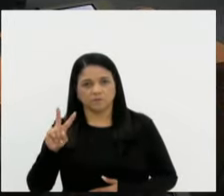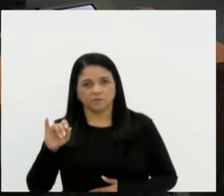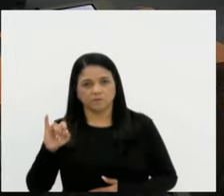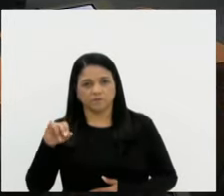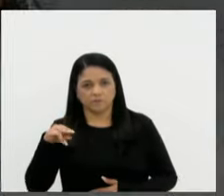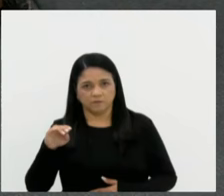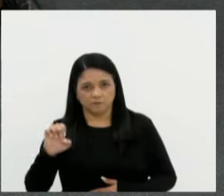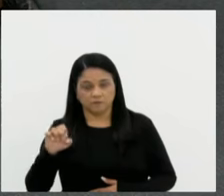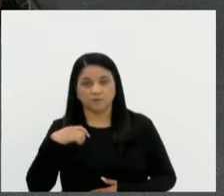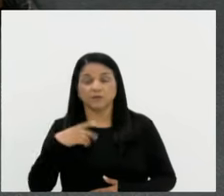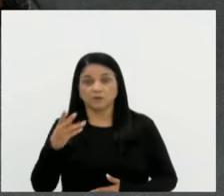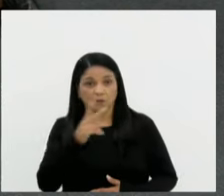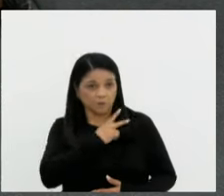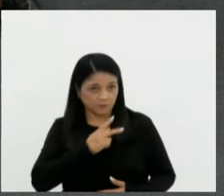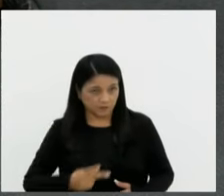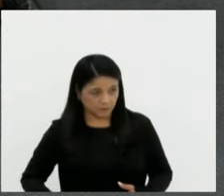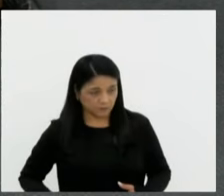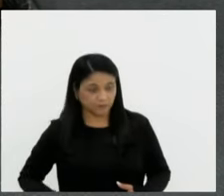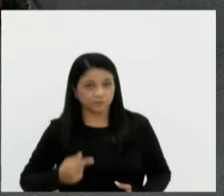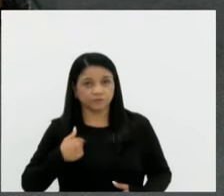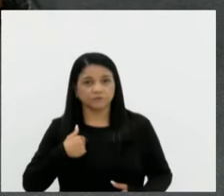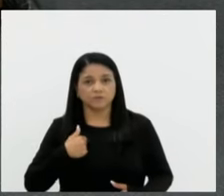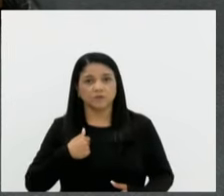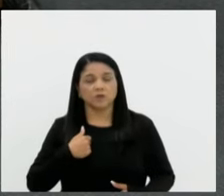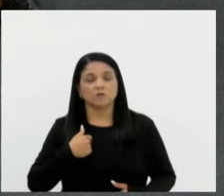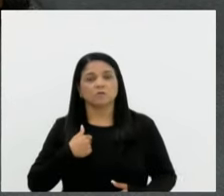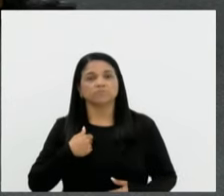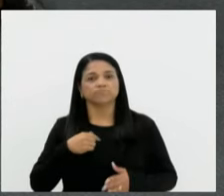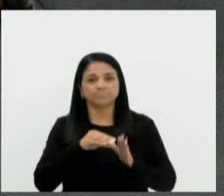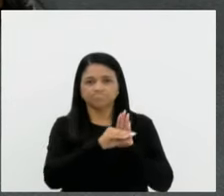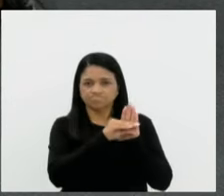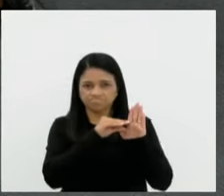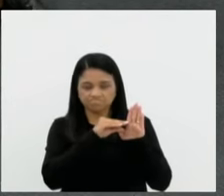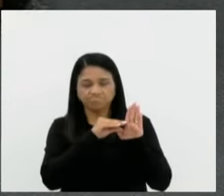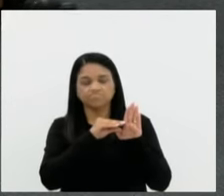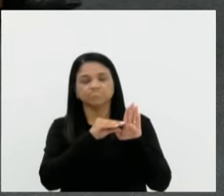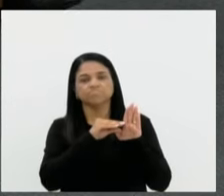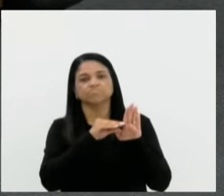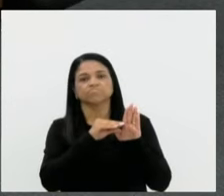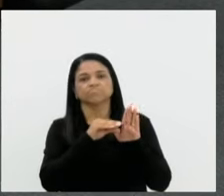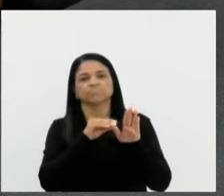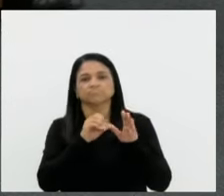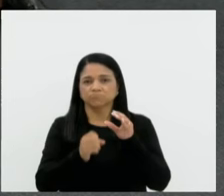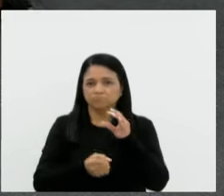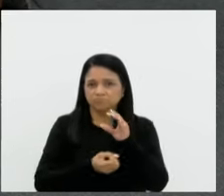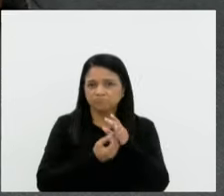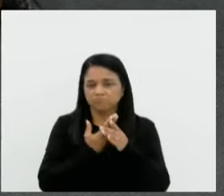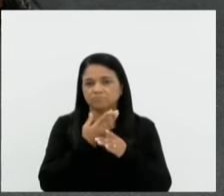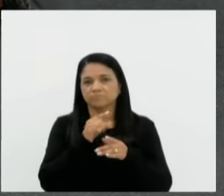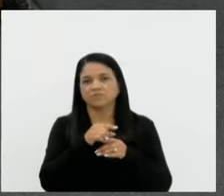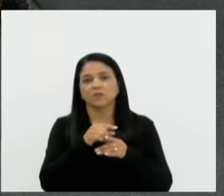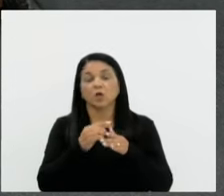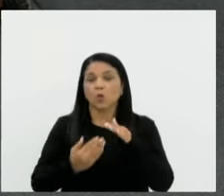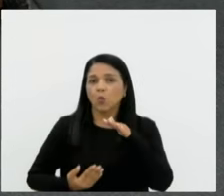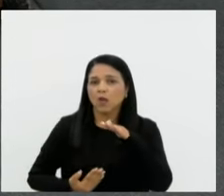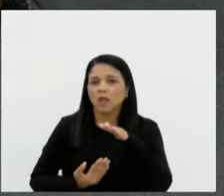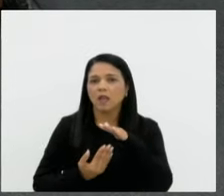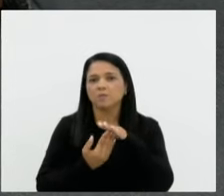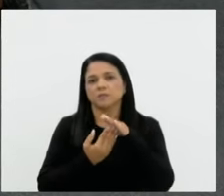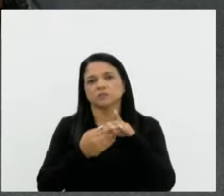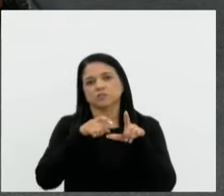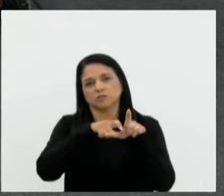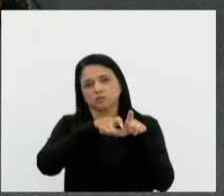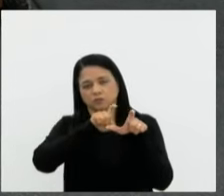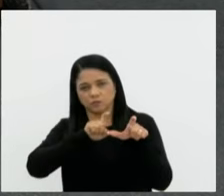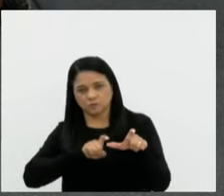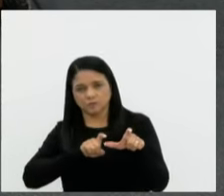Senhor presidente, eu fui um dos signatários da emenda que tentou estabelecer um limite à suspensão, né, do